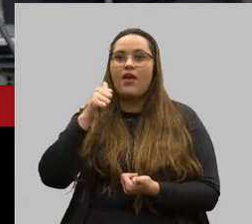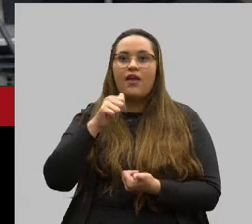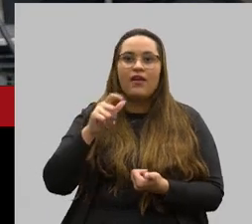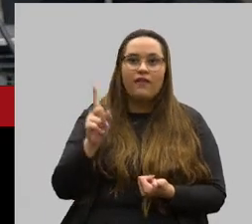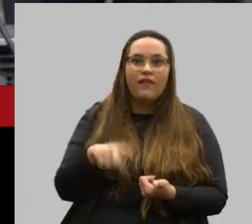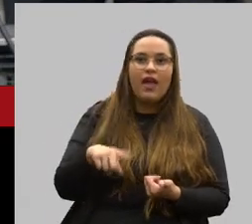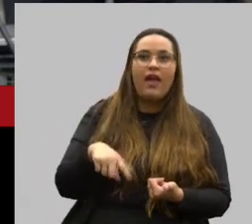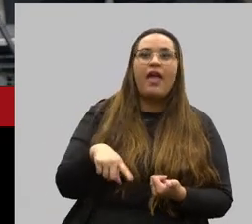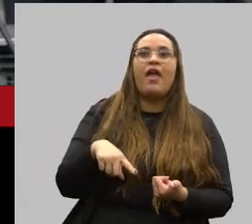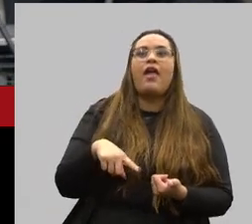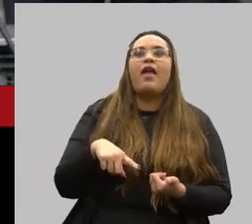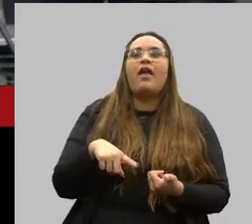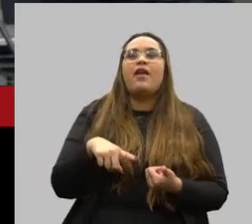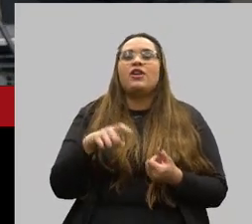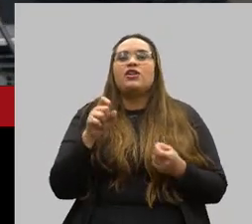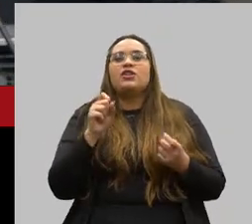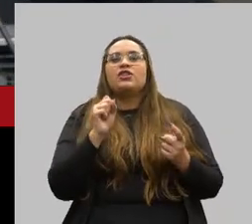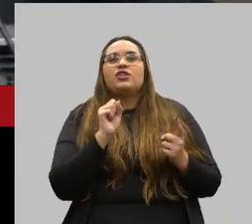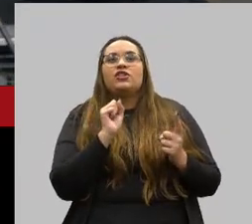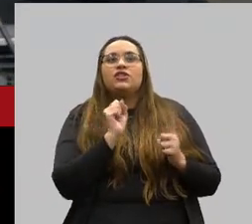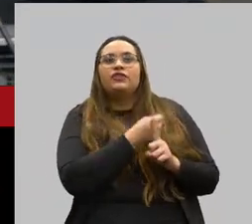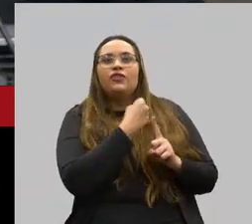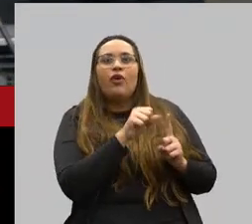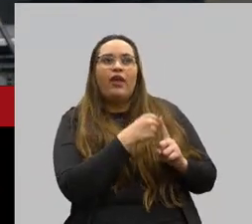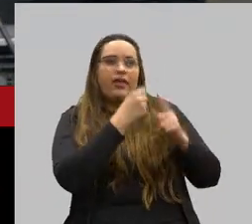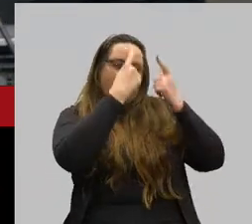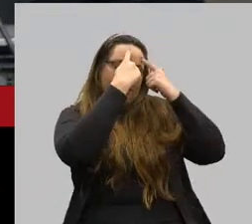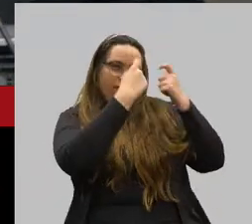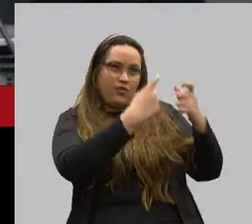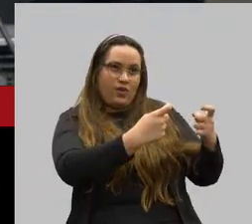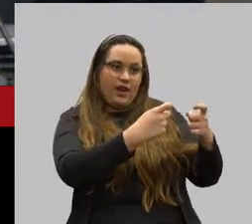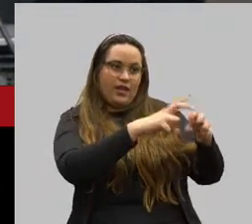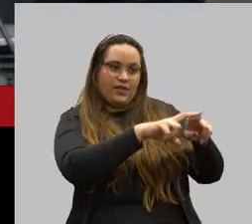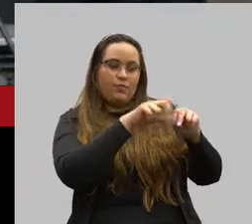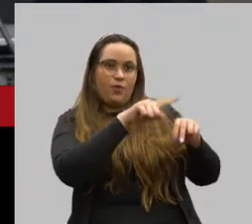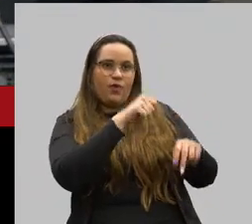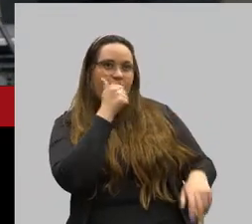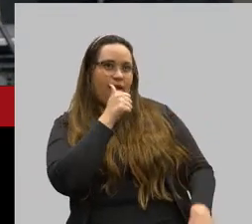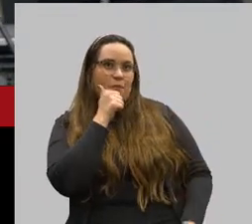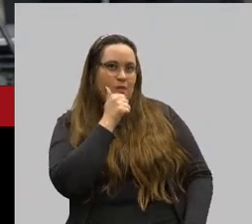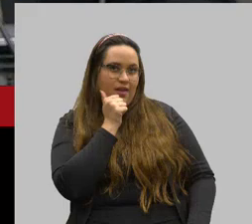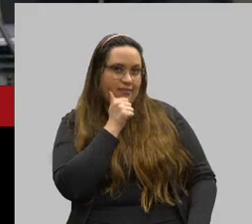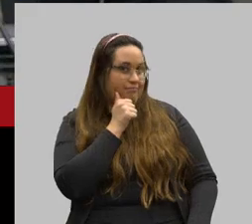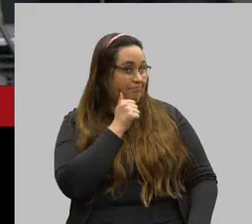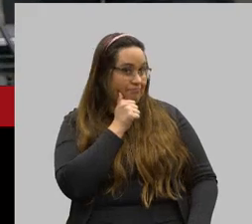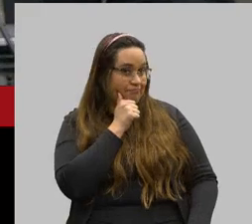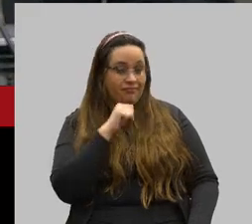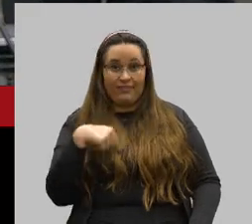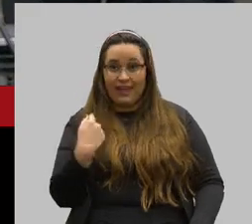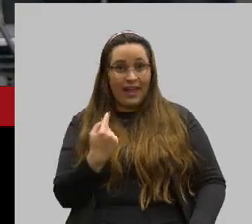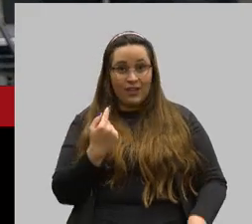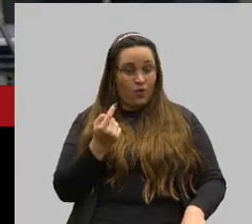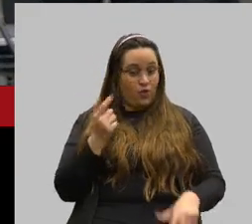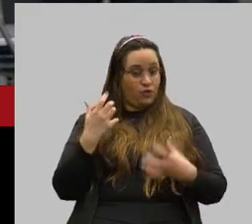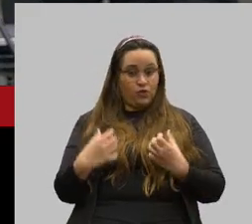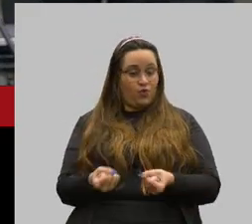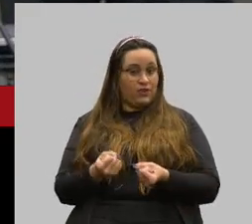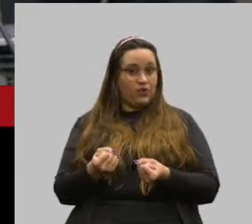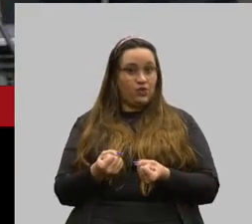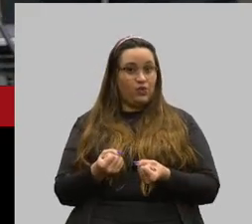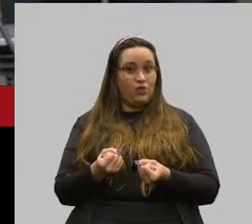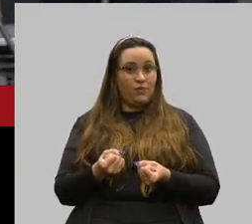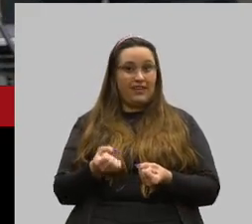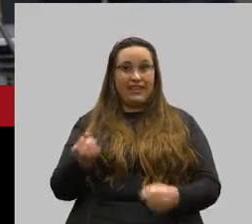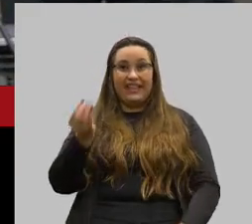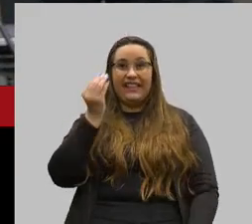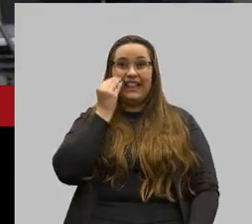violências e vítimas de assassinato por serem mulheres quando a gente não assume o diagnóstico a gente tenta